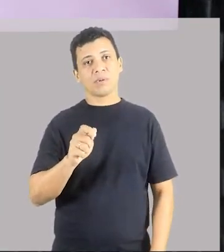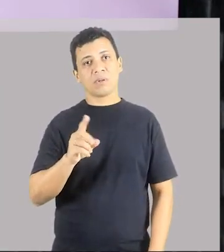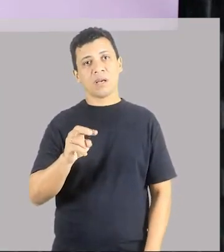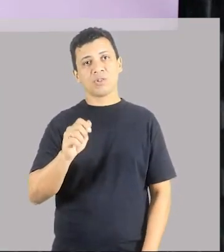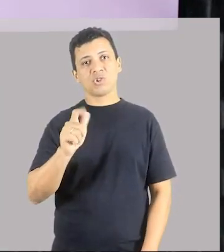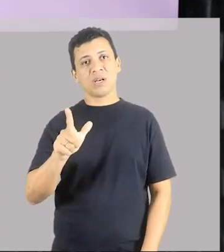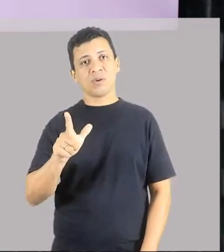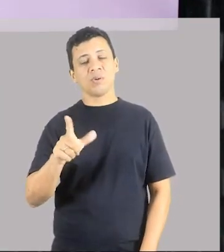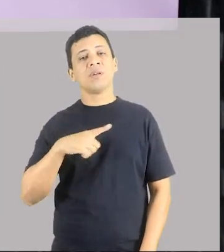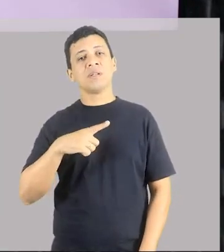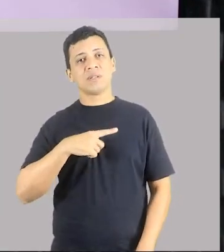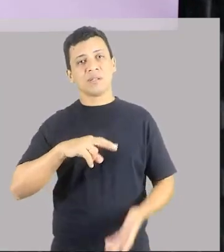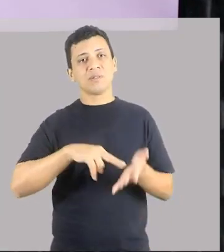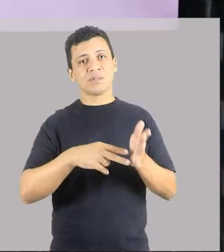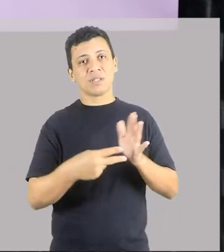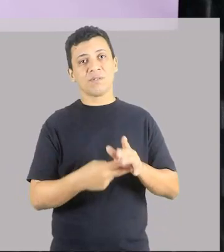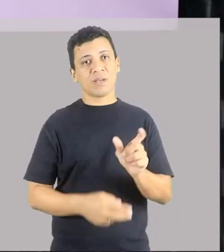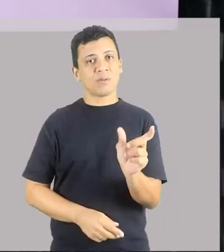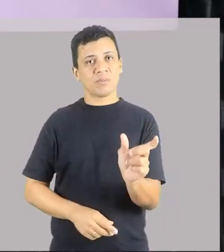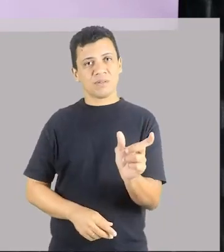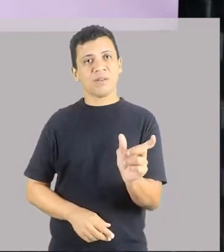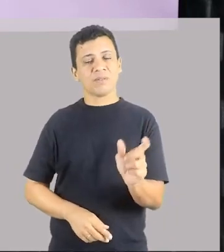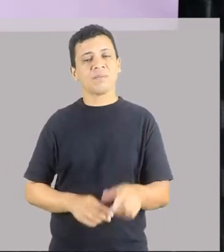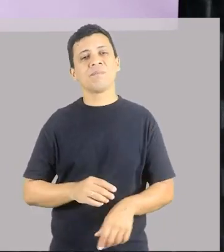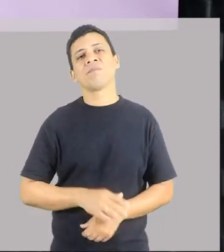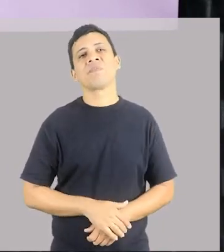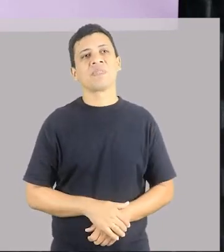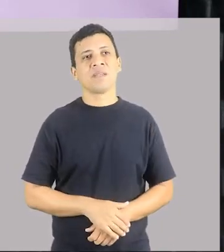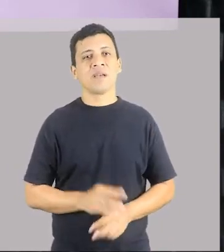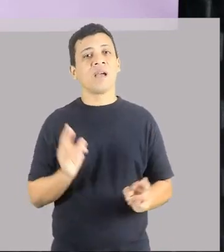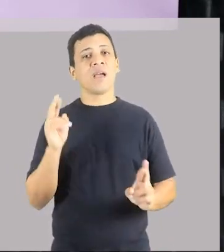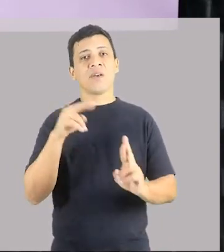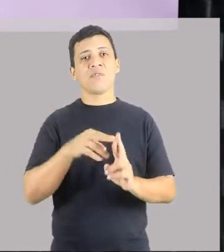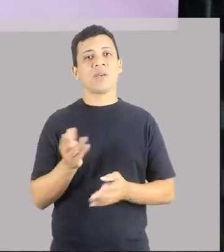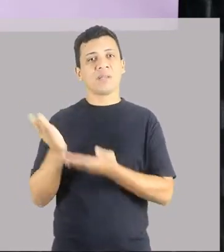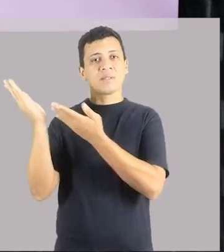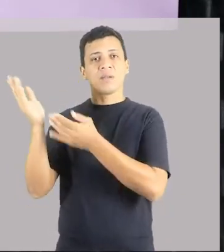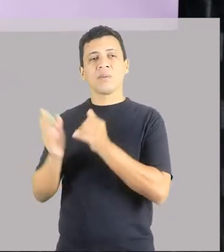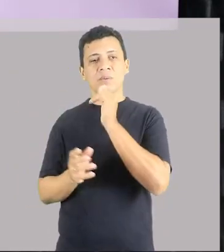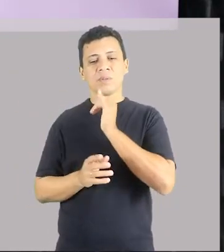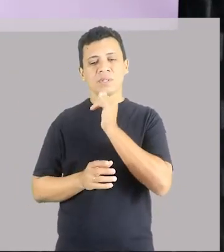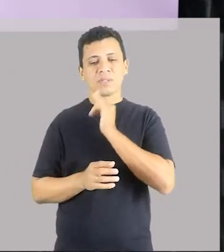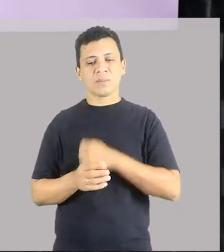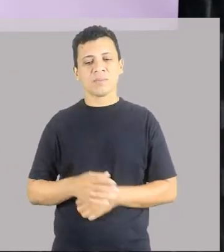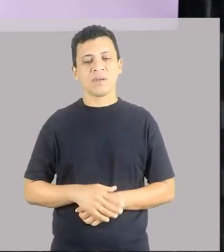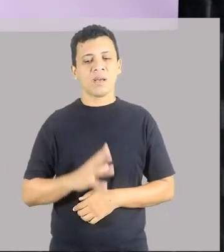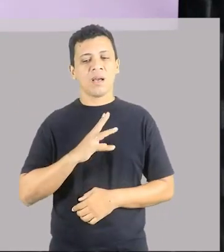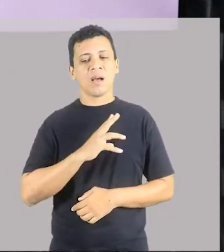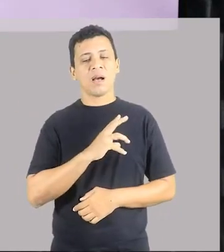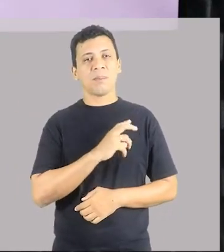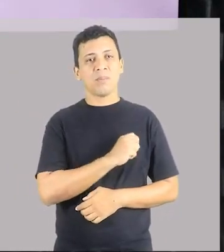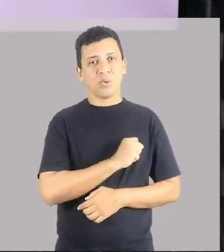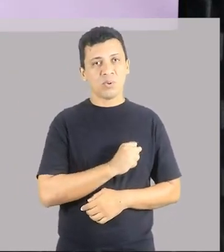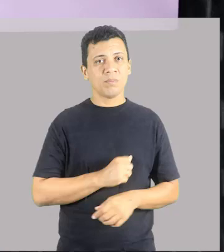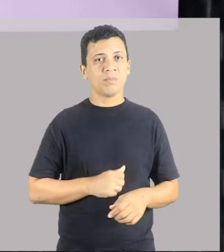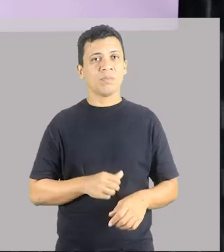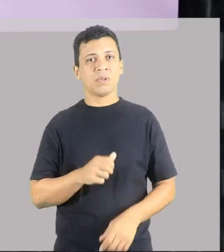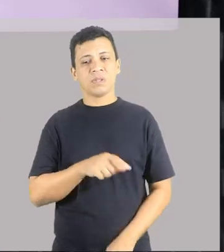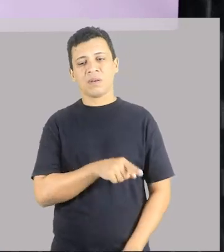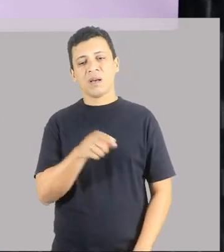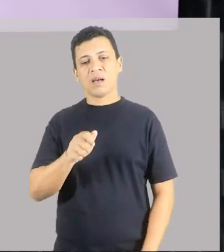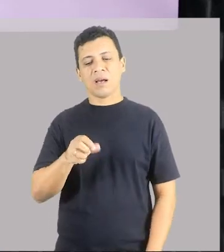parte significativa da palavra certo dentro da referência aqui do exemplo nós temos amor de amor nós formamos